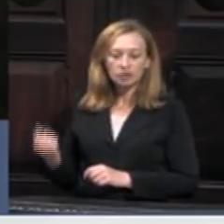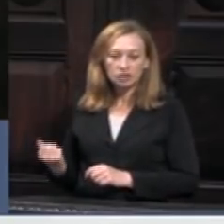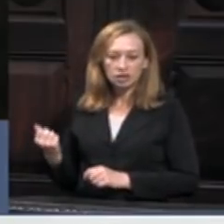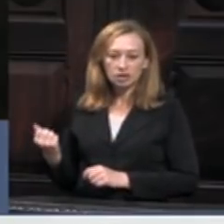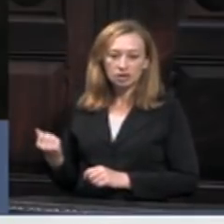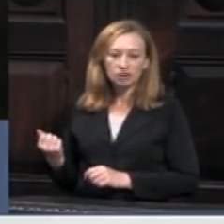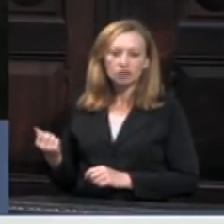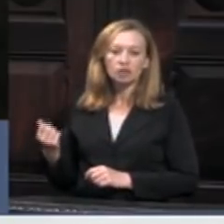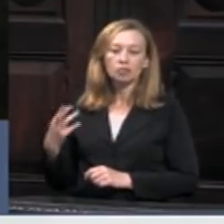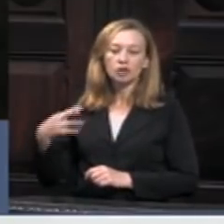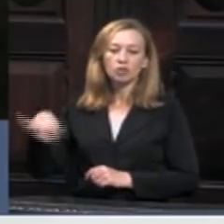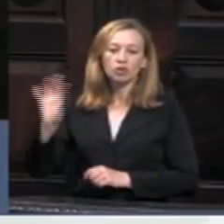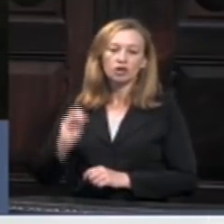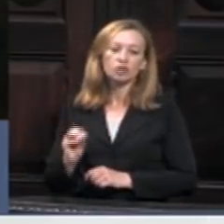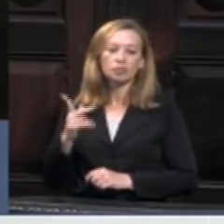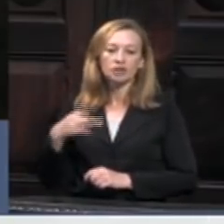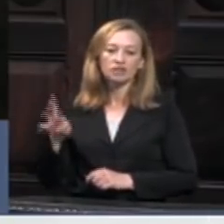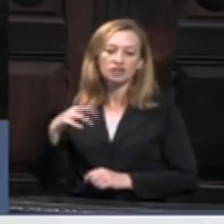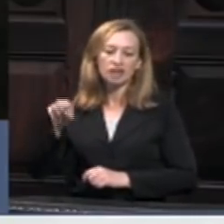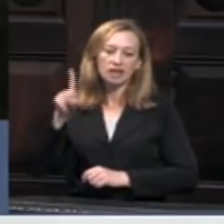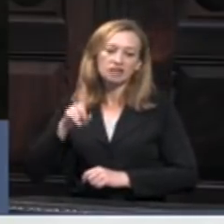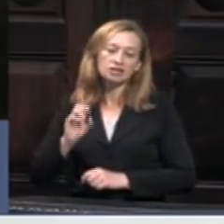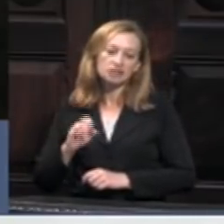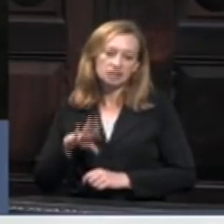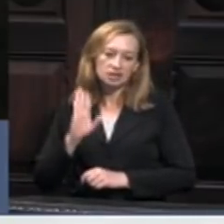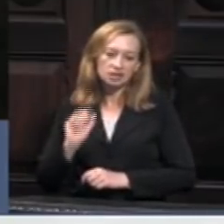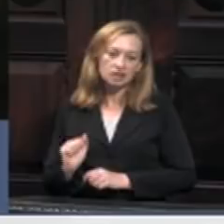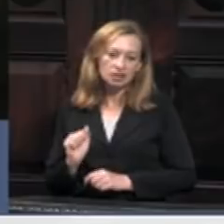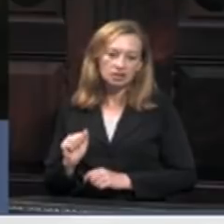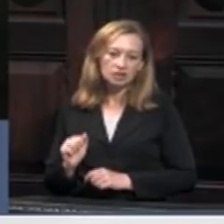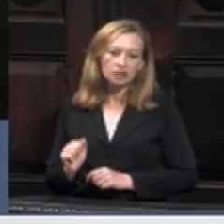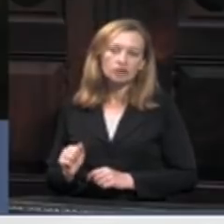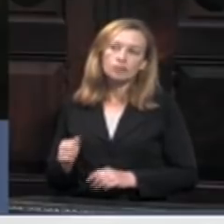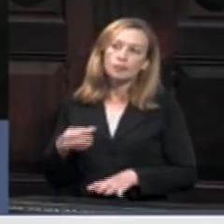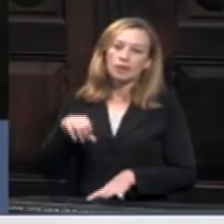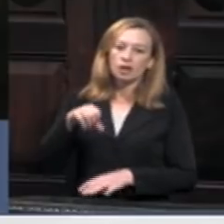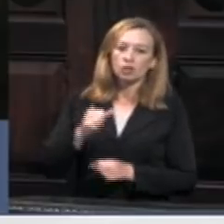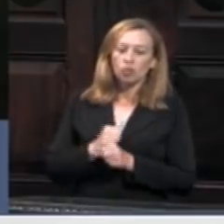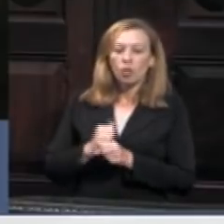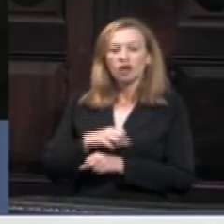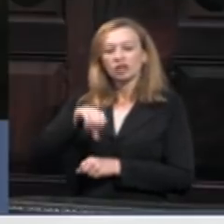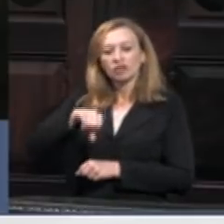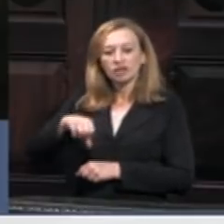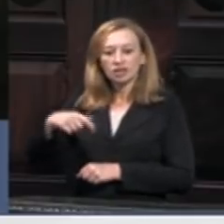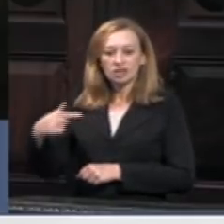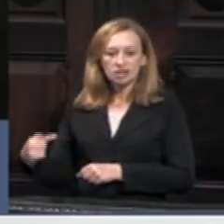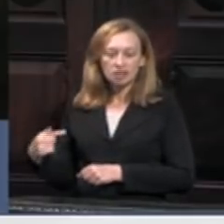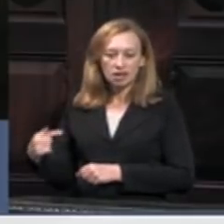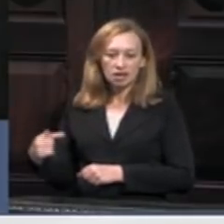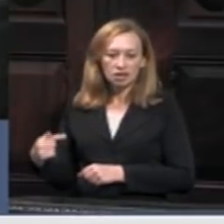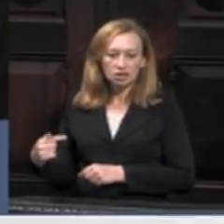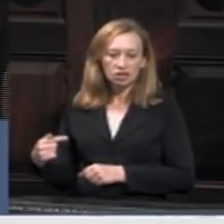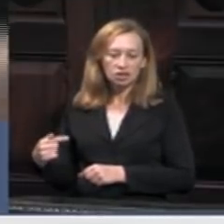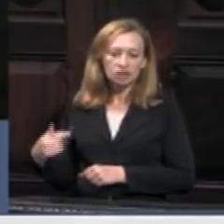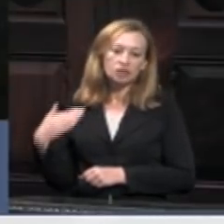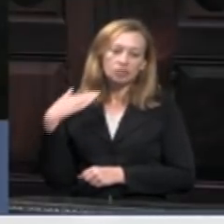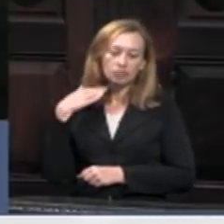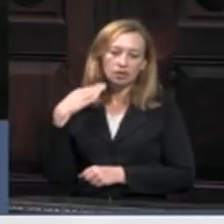Rio Previdência. Eis que, em 97, a conta B do